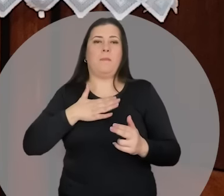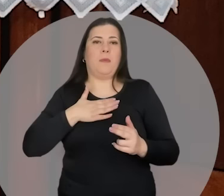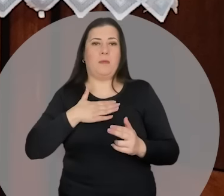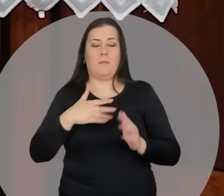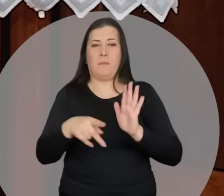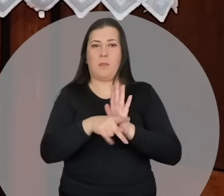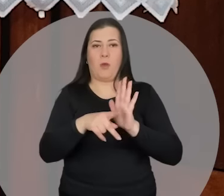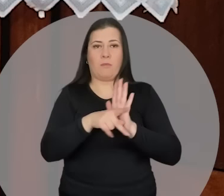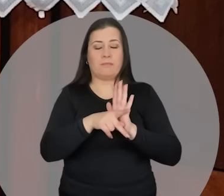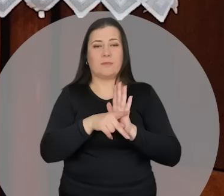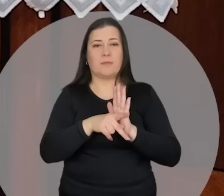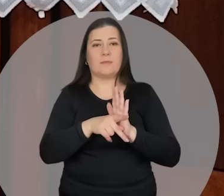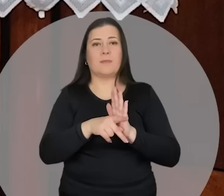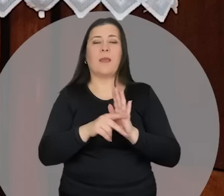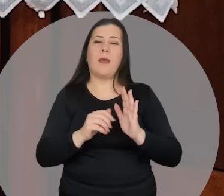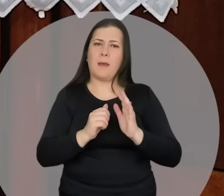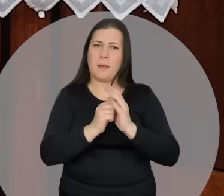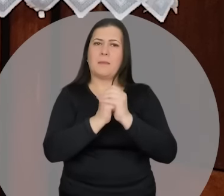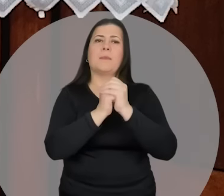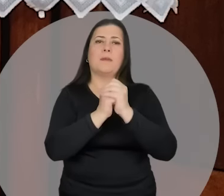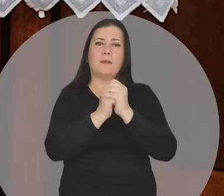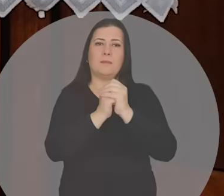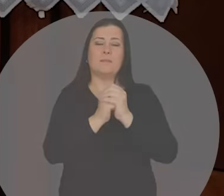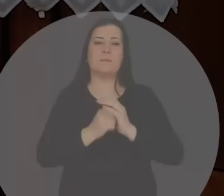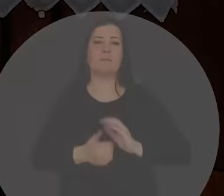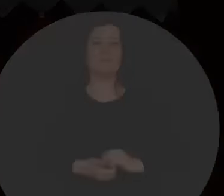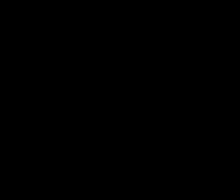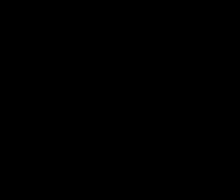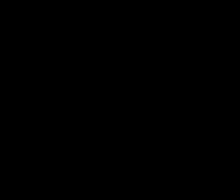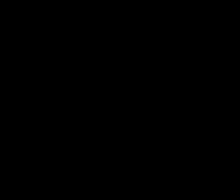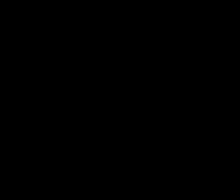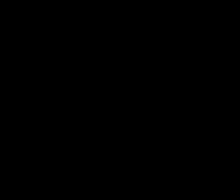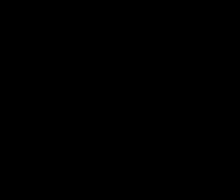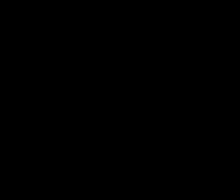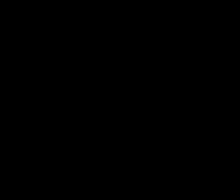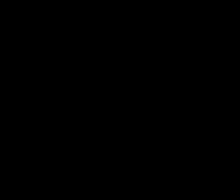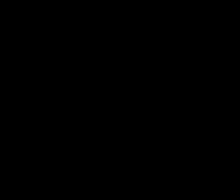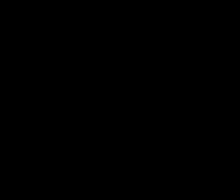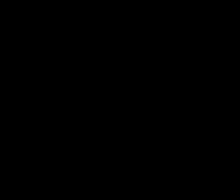e que Deus nos ajude. Amém.